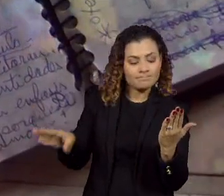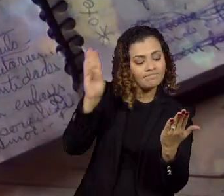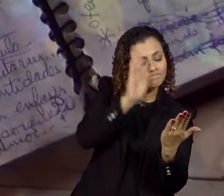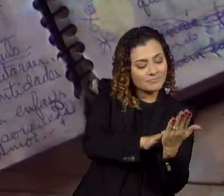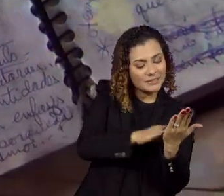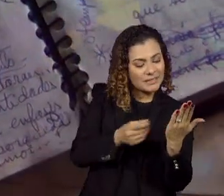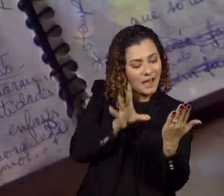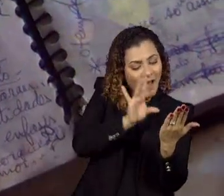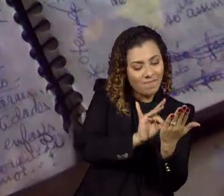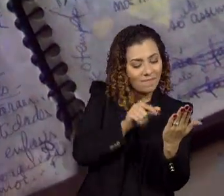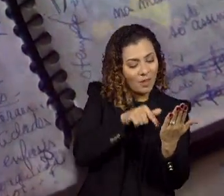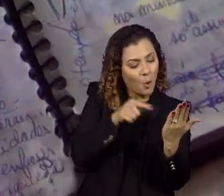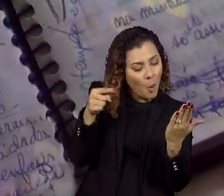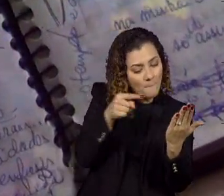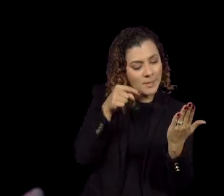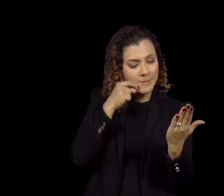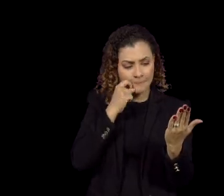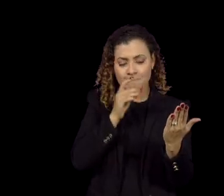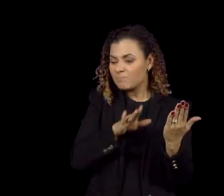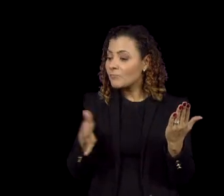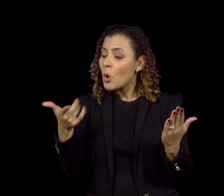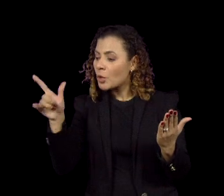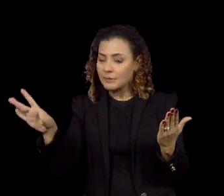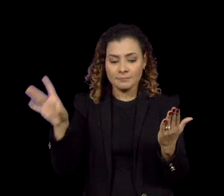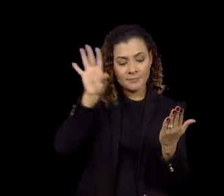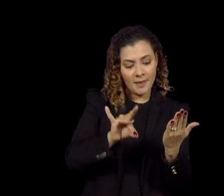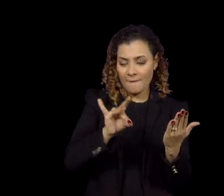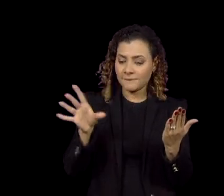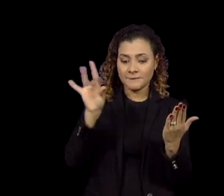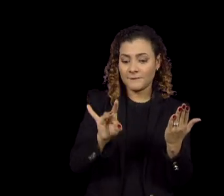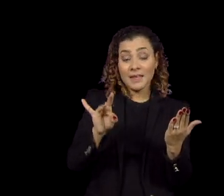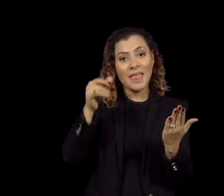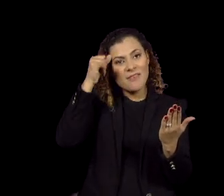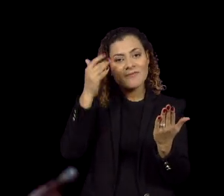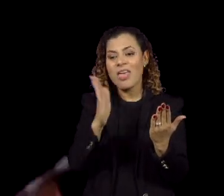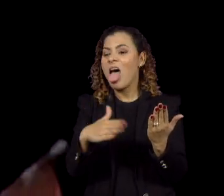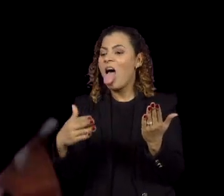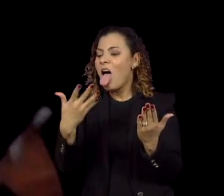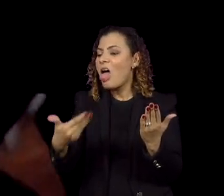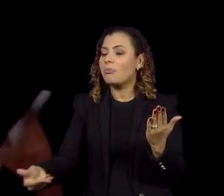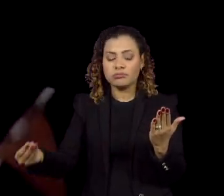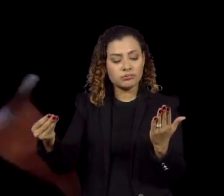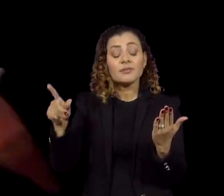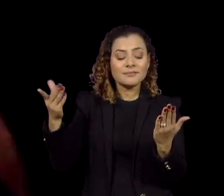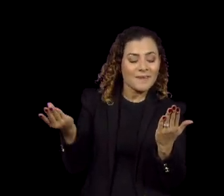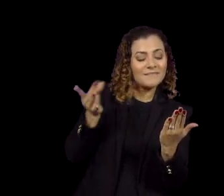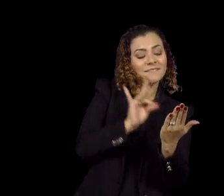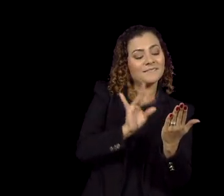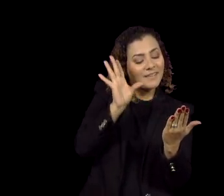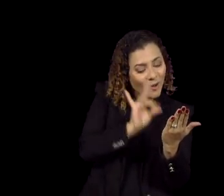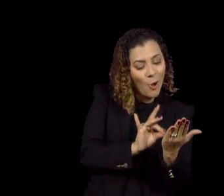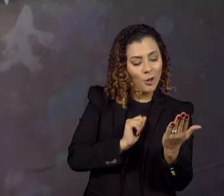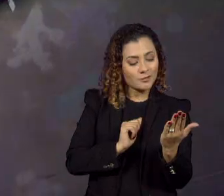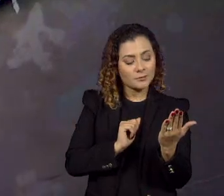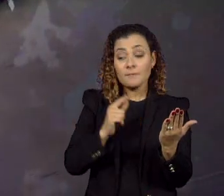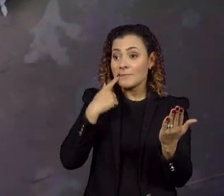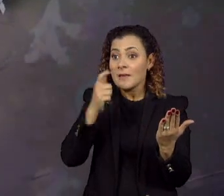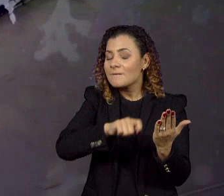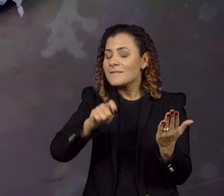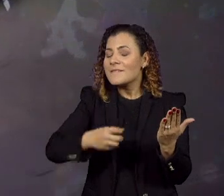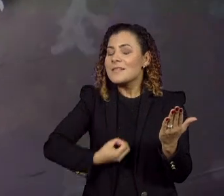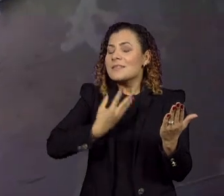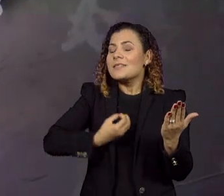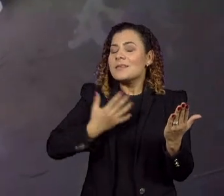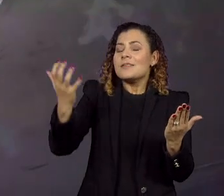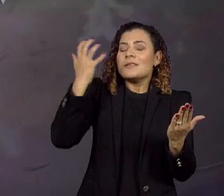anotação tem a ver com o que tem aqui dentro, e para não perder, eu colo. Vem a inspiração, anoto e deixo em cima da